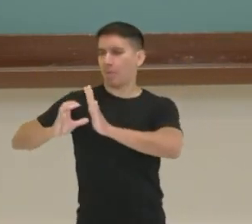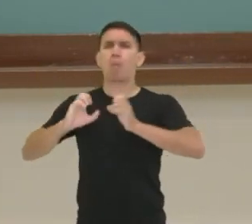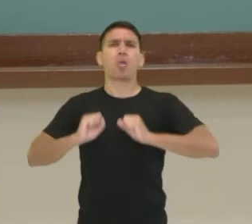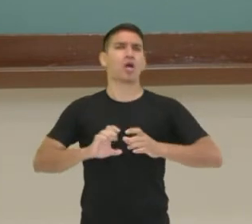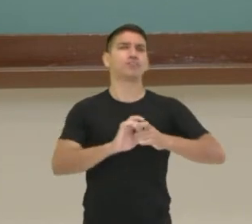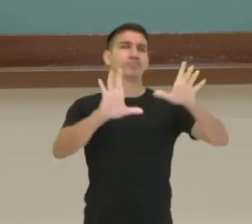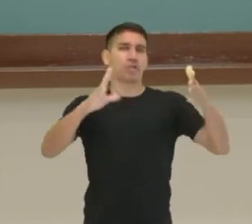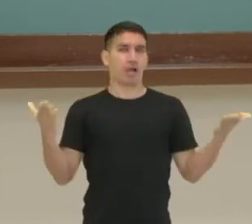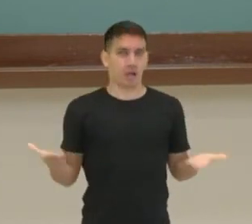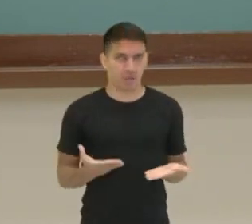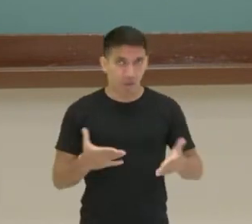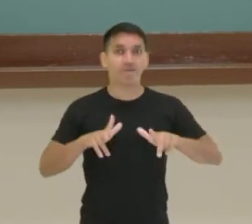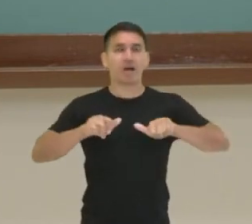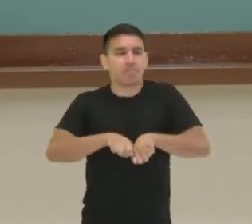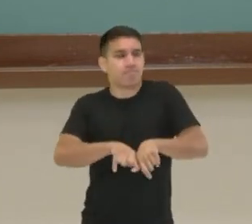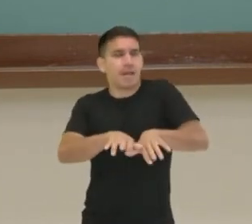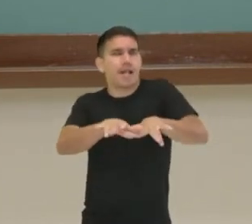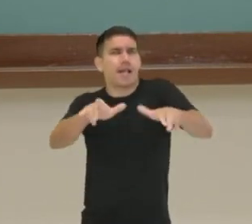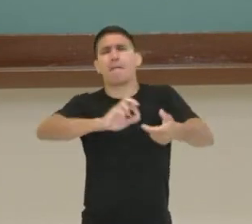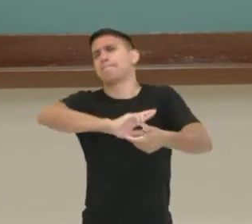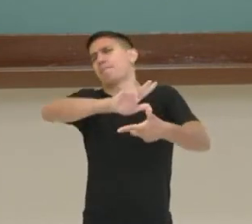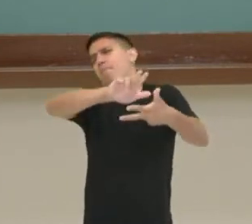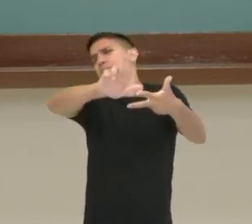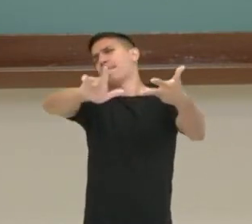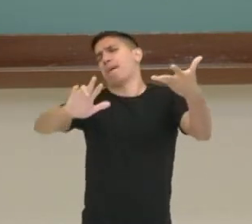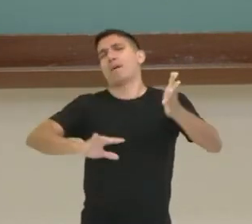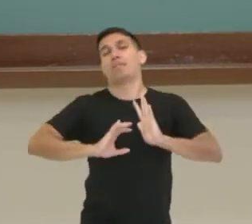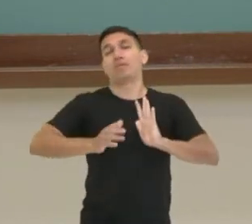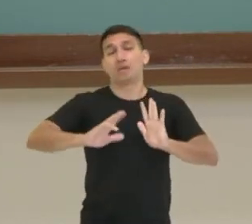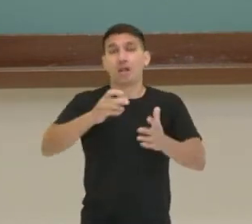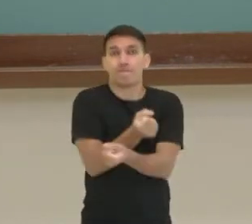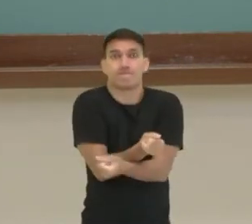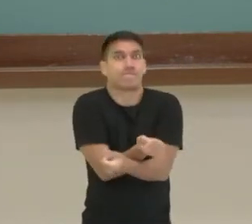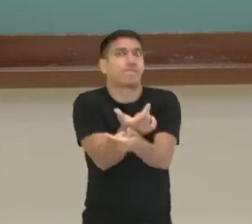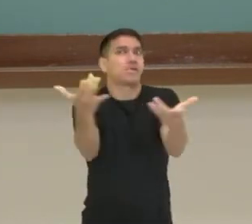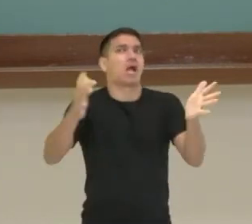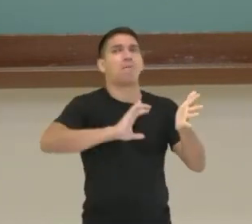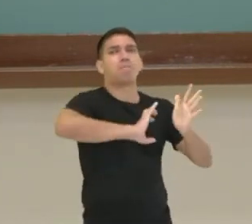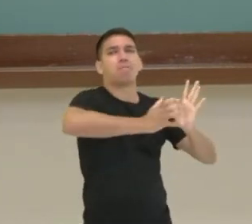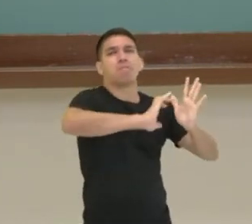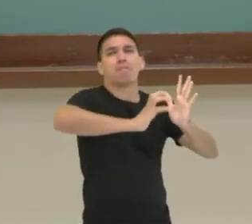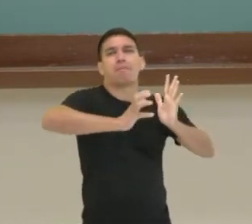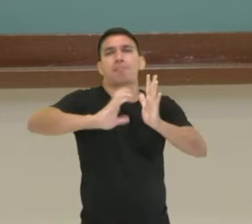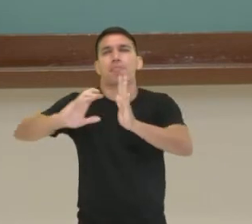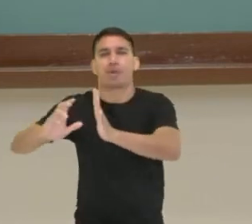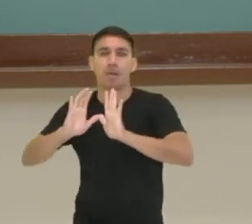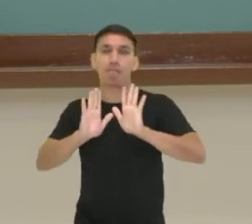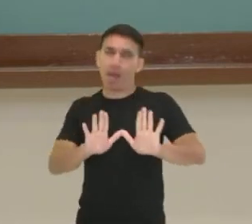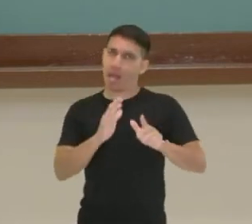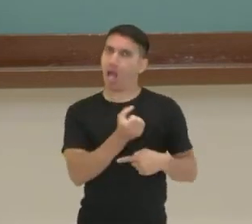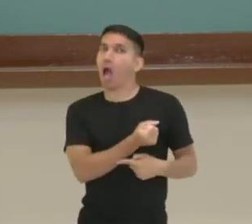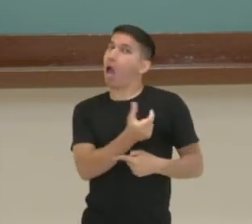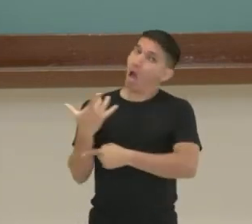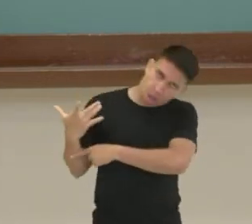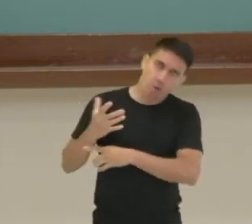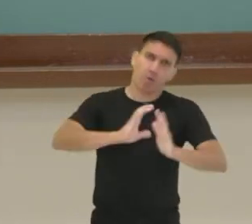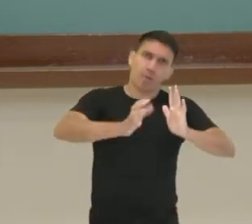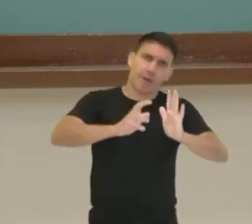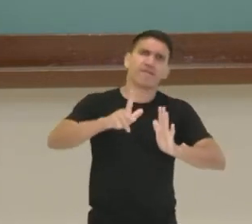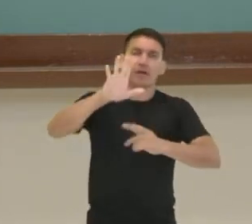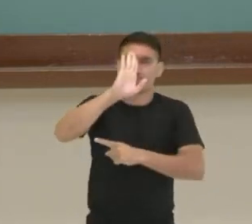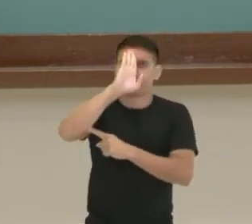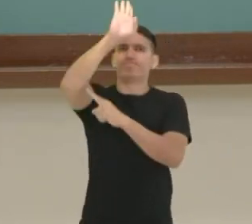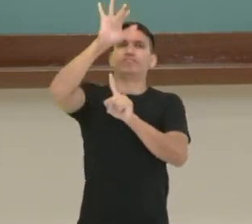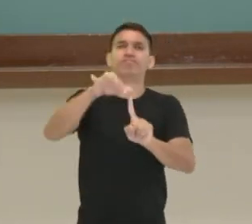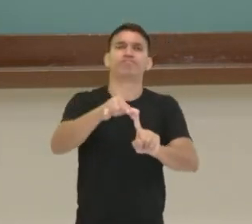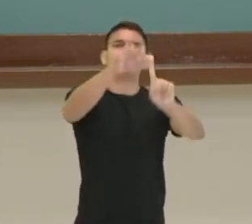vai se estabelecer uma imensidão de partidos políticos, é o pluripartidarismo. Porém, alguns partidos vão se destacar, vão